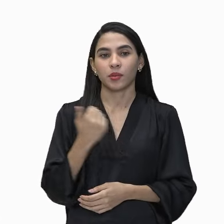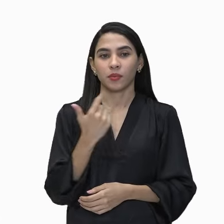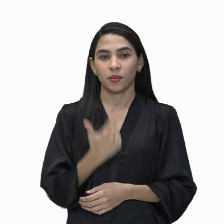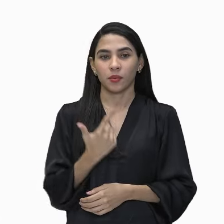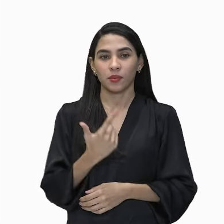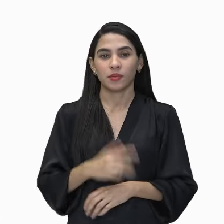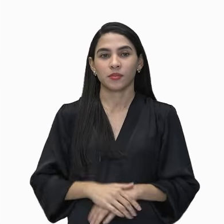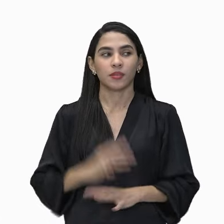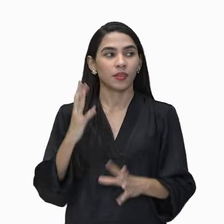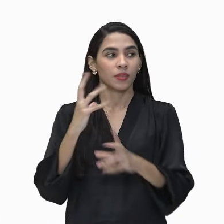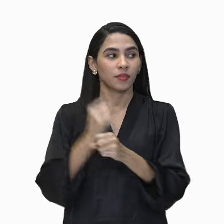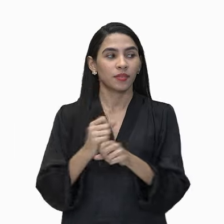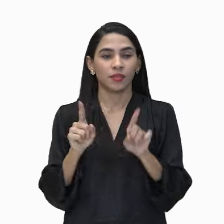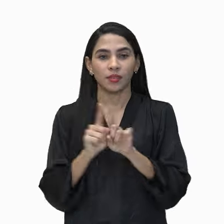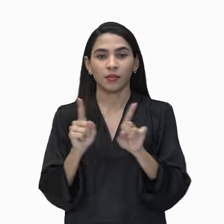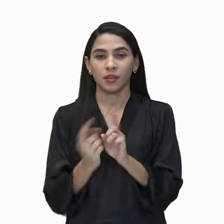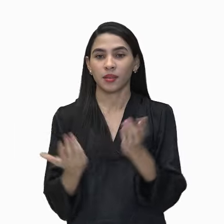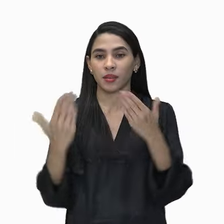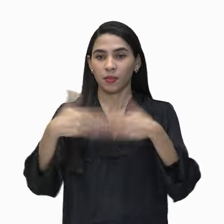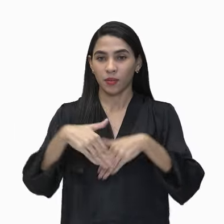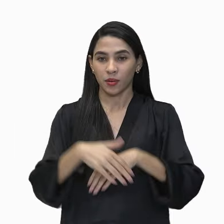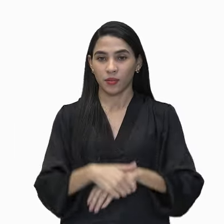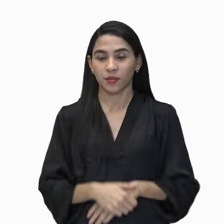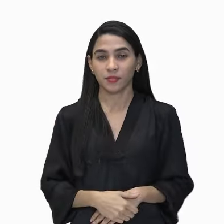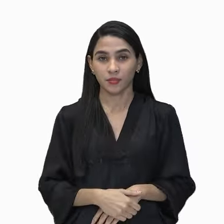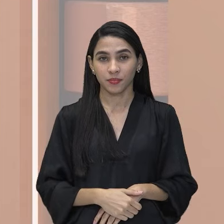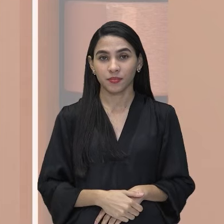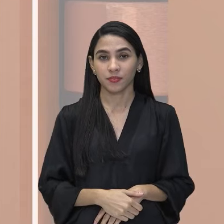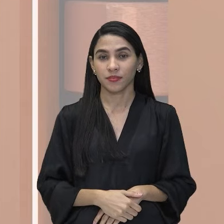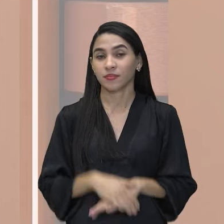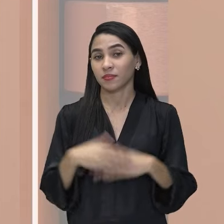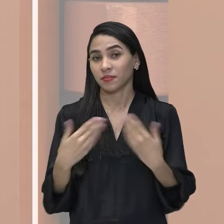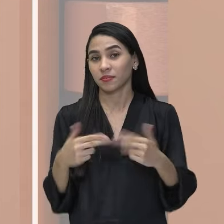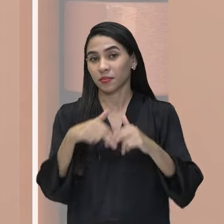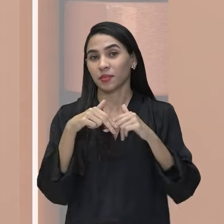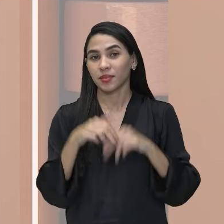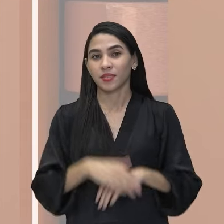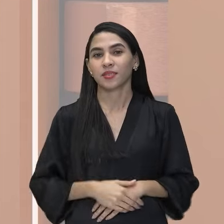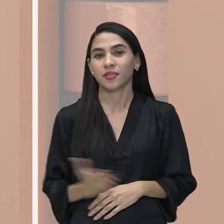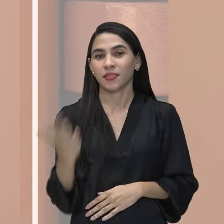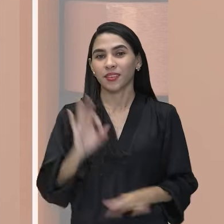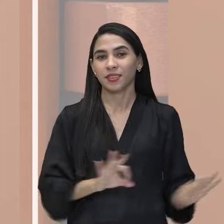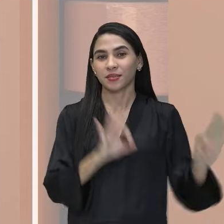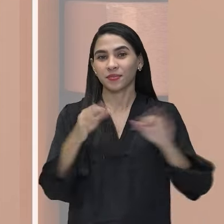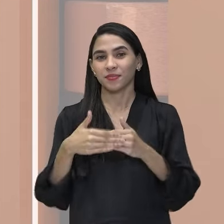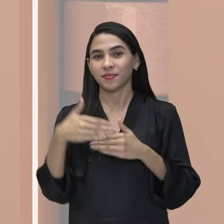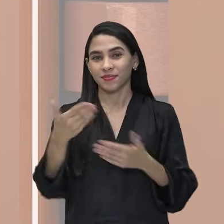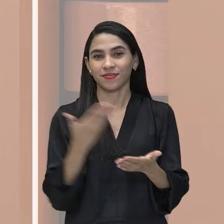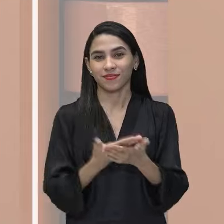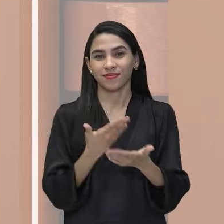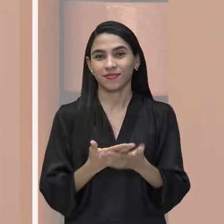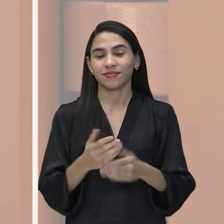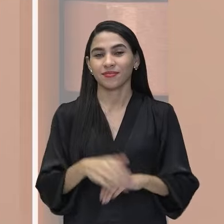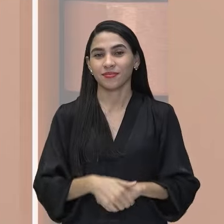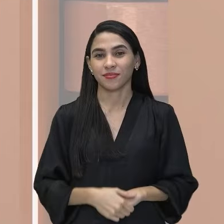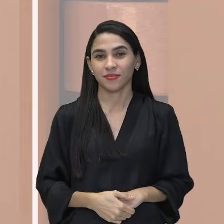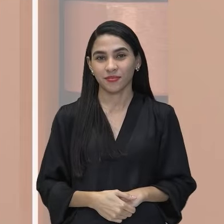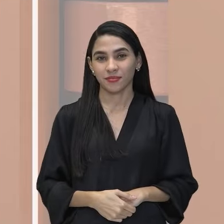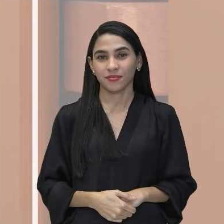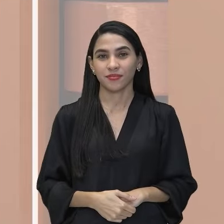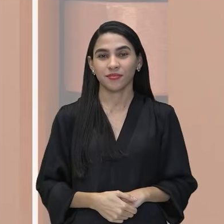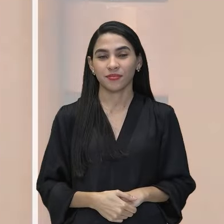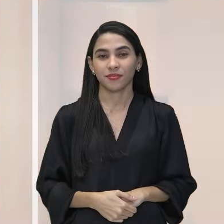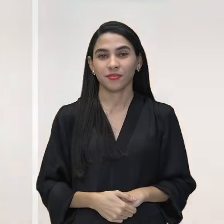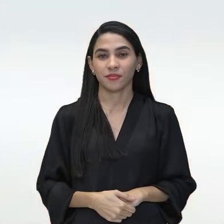12, revisão e avaliação. Portanto, venham comigo e vamos à nossa